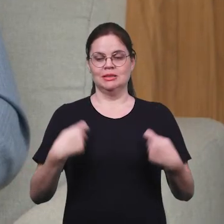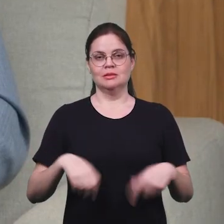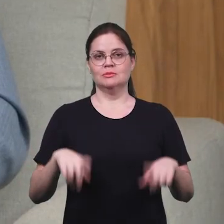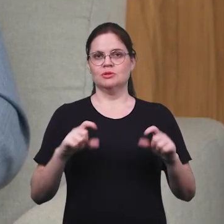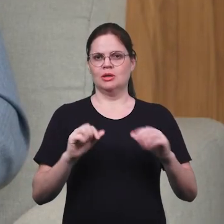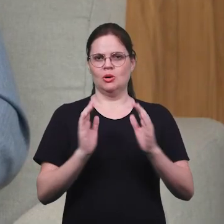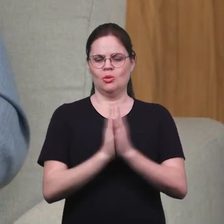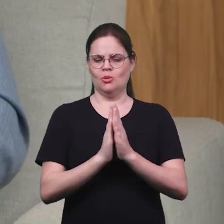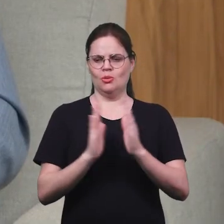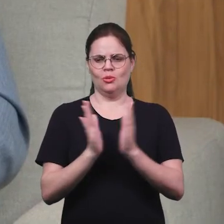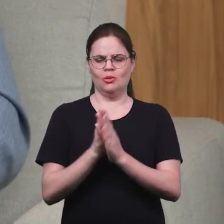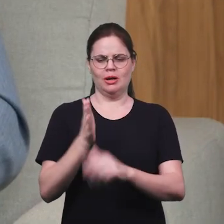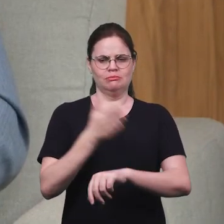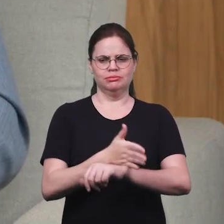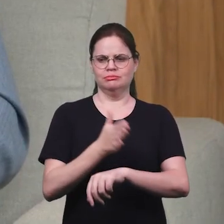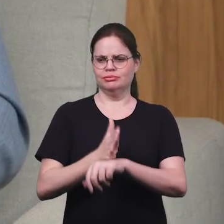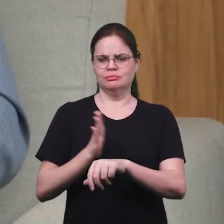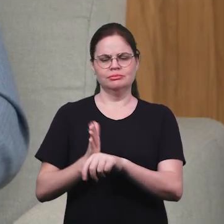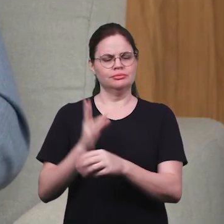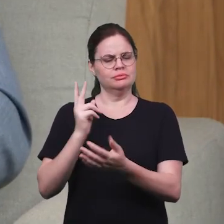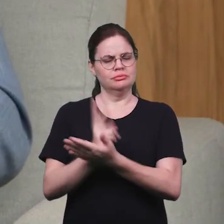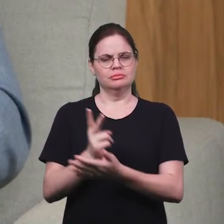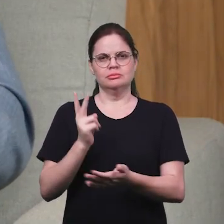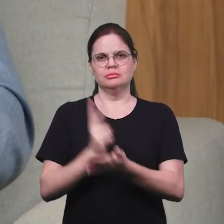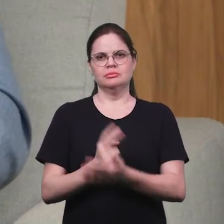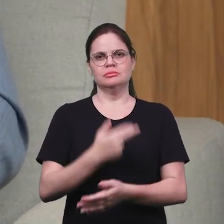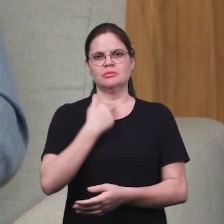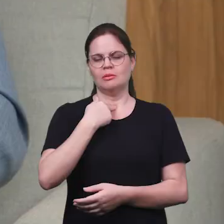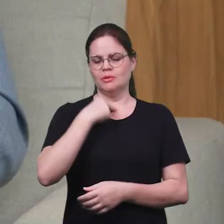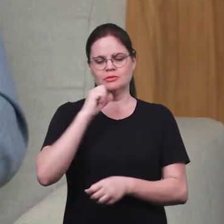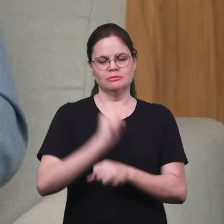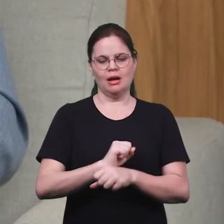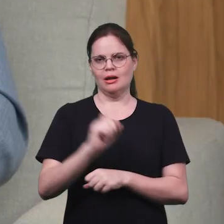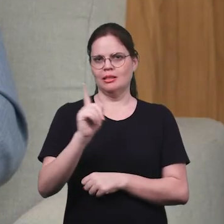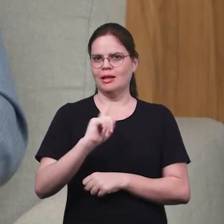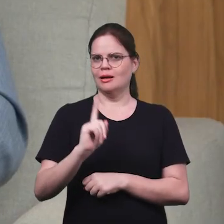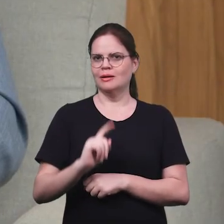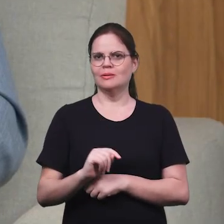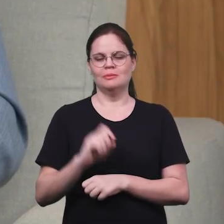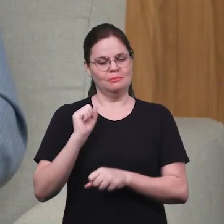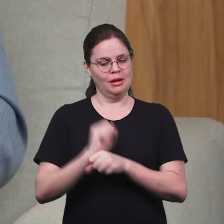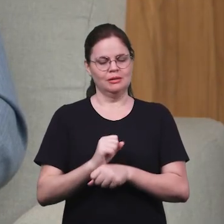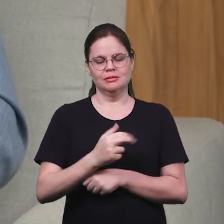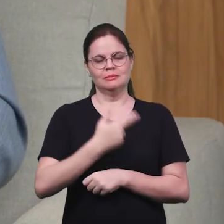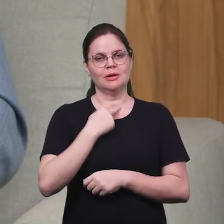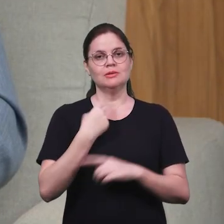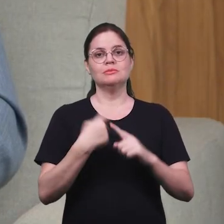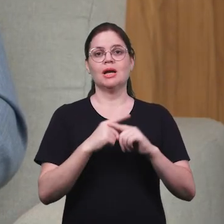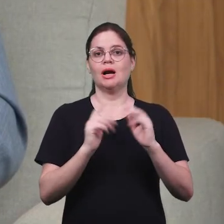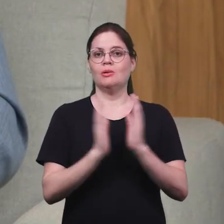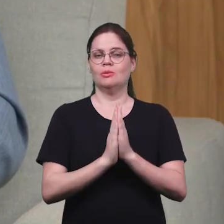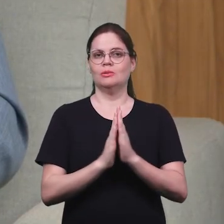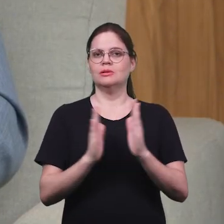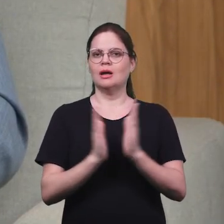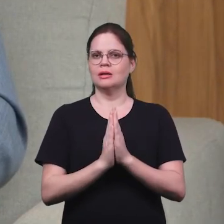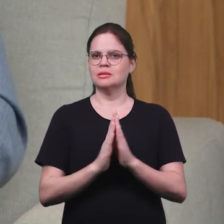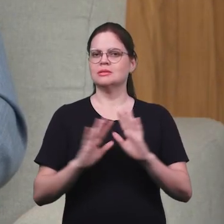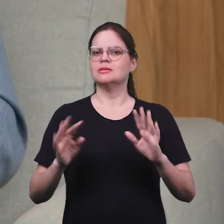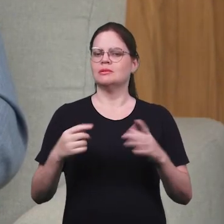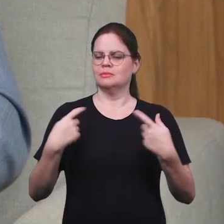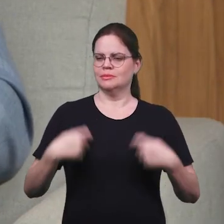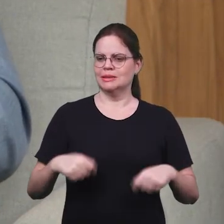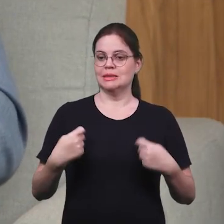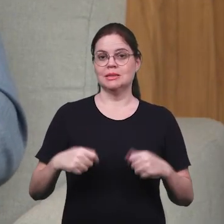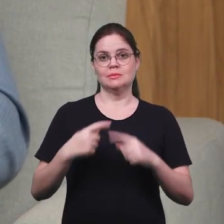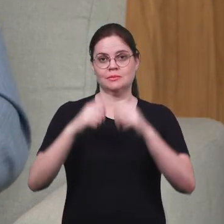diz a palavra, orar sem cessar. E não devemos parar de orar. Porque a oração, quando ela é cumprida diante de